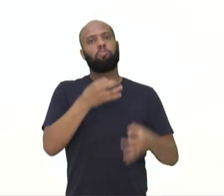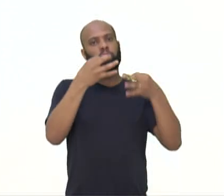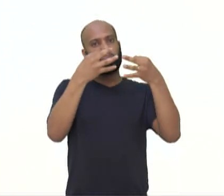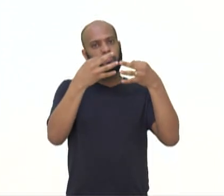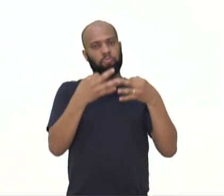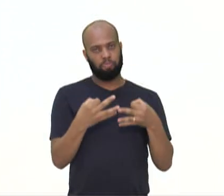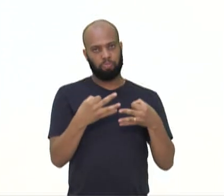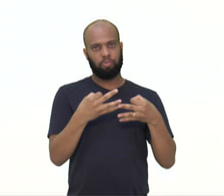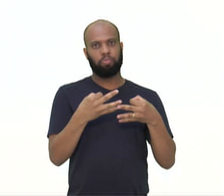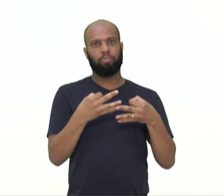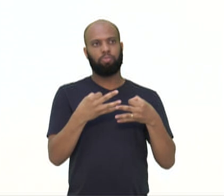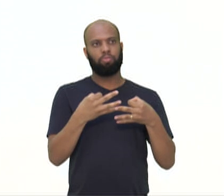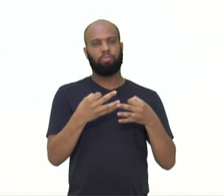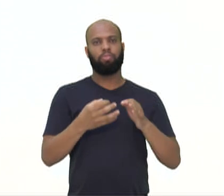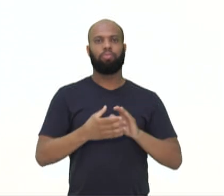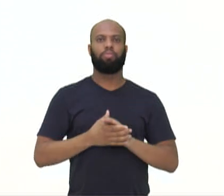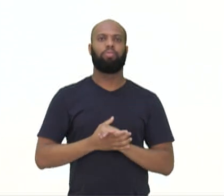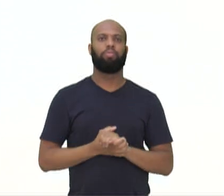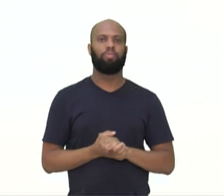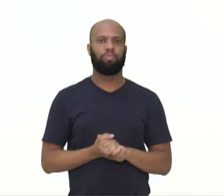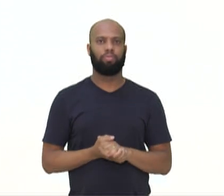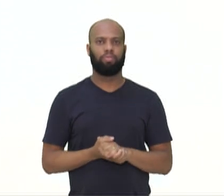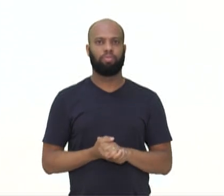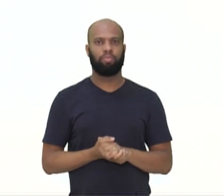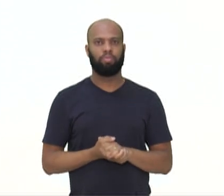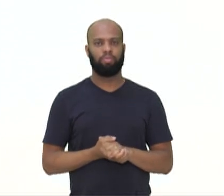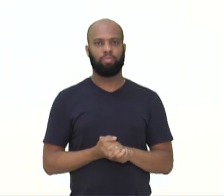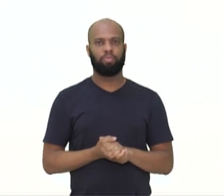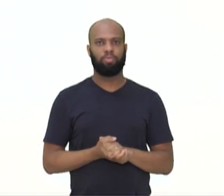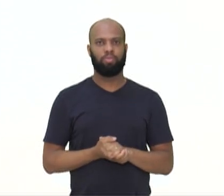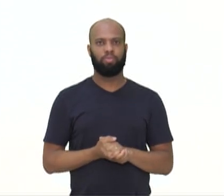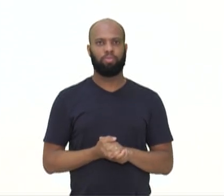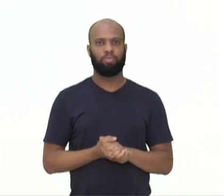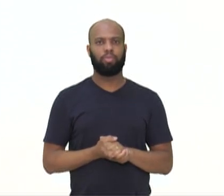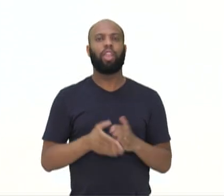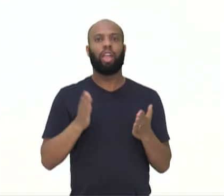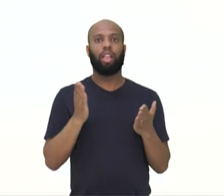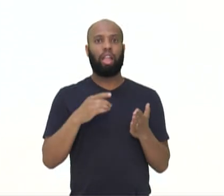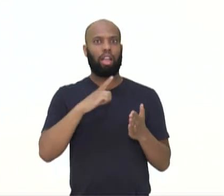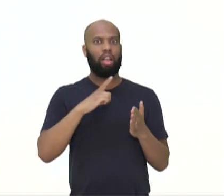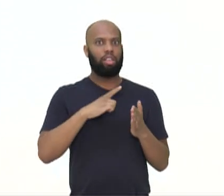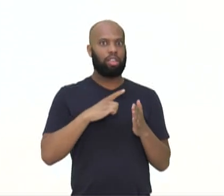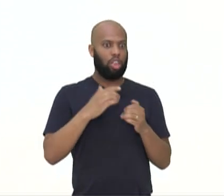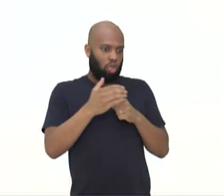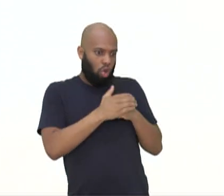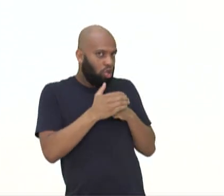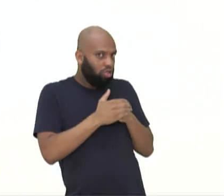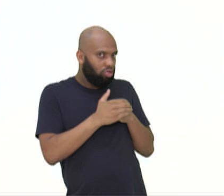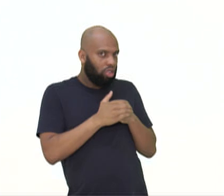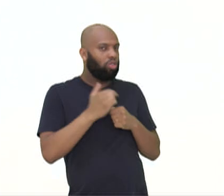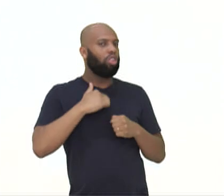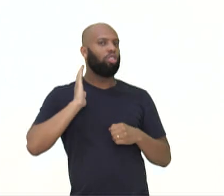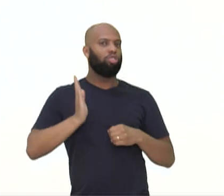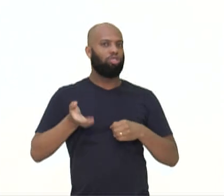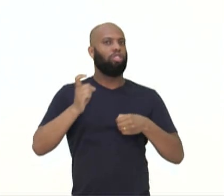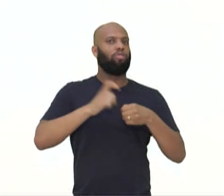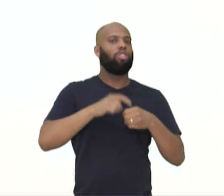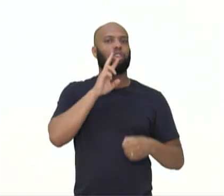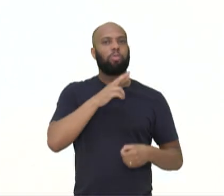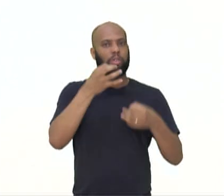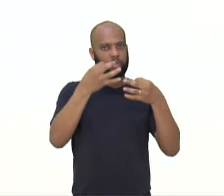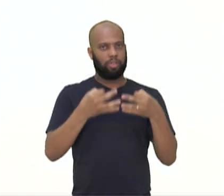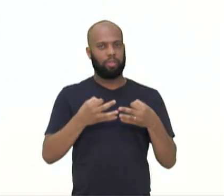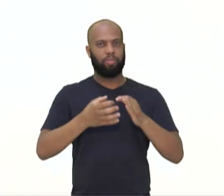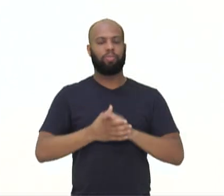Ou magmáticas, intrusivas e extrusivas. É uma pegadinha esse exercício. Daqui a pouco eu volto com a resposta